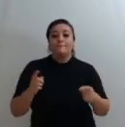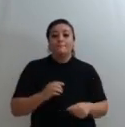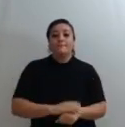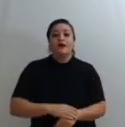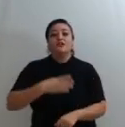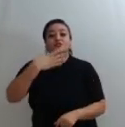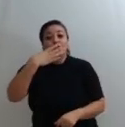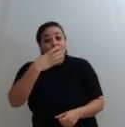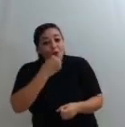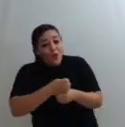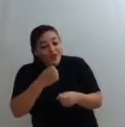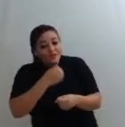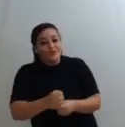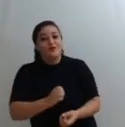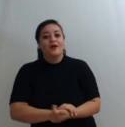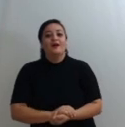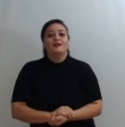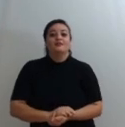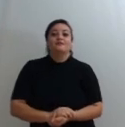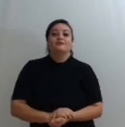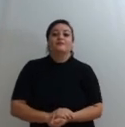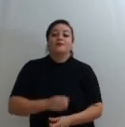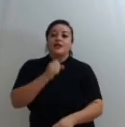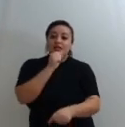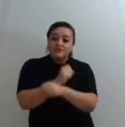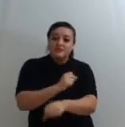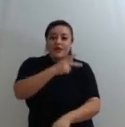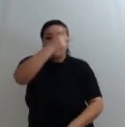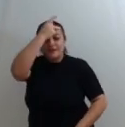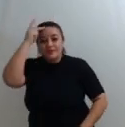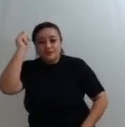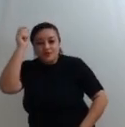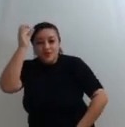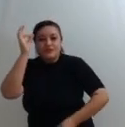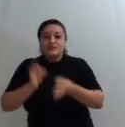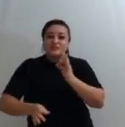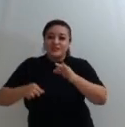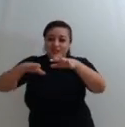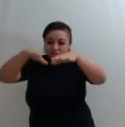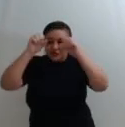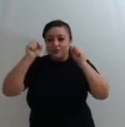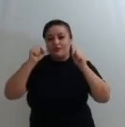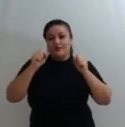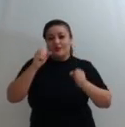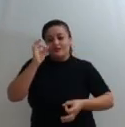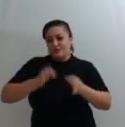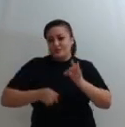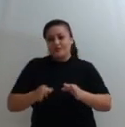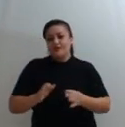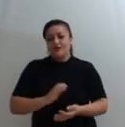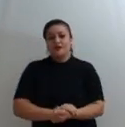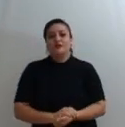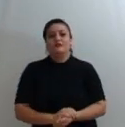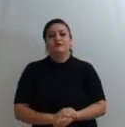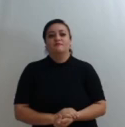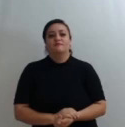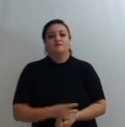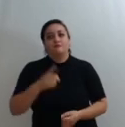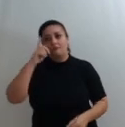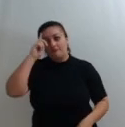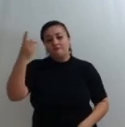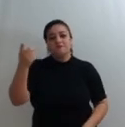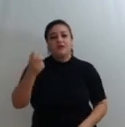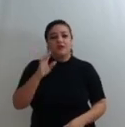chegue a botar uma pessoa num banco dos réus para ser, então, julgada, me parece, com todas as vênias, a quem entende de modo